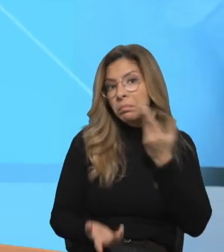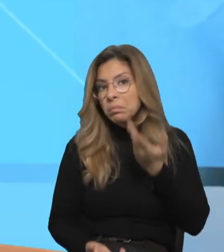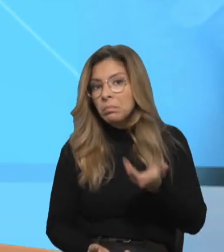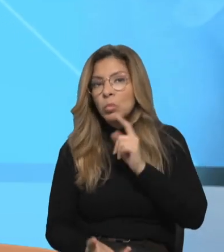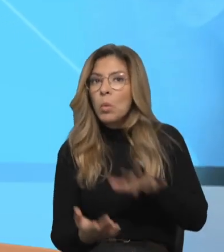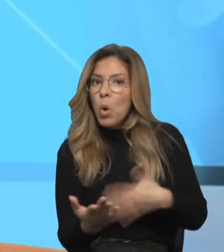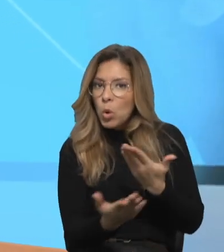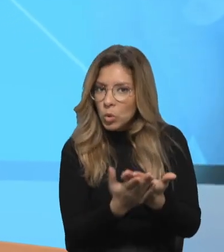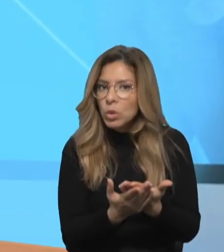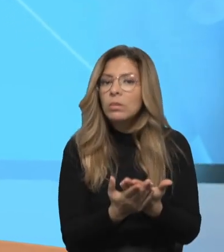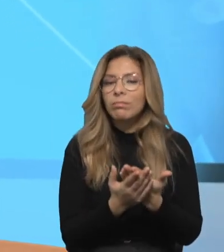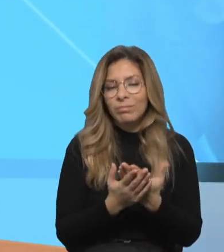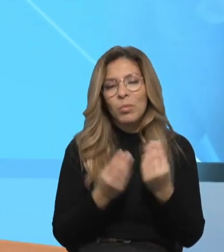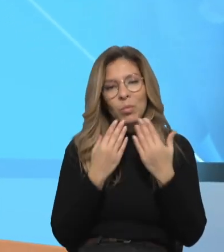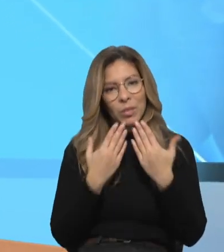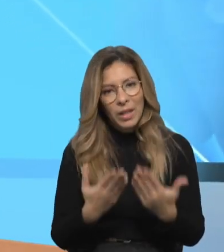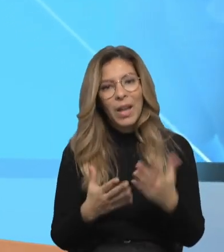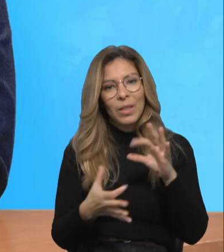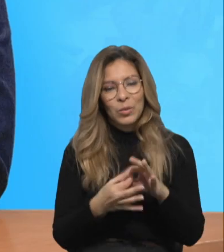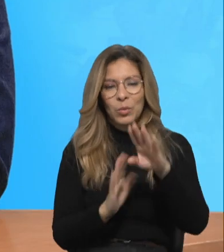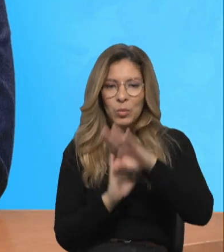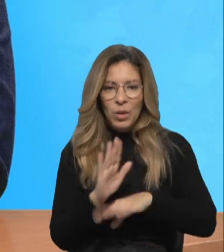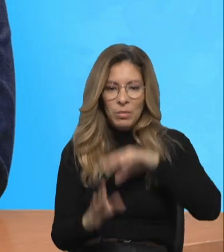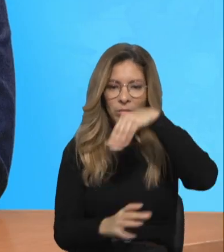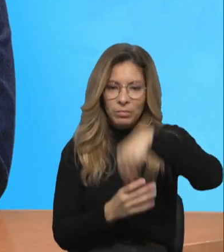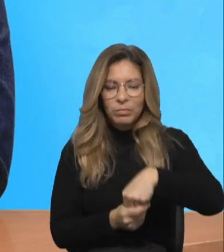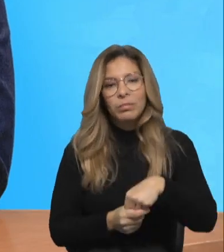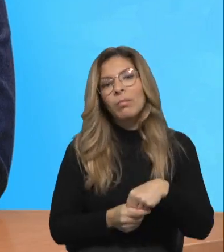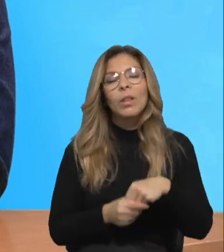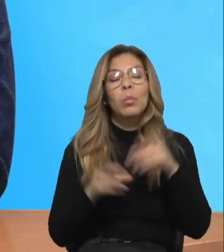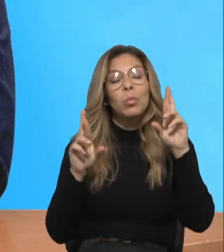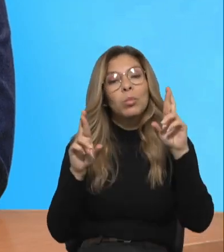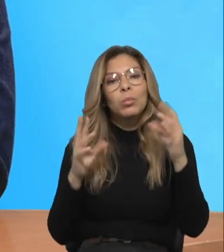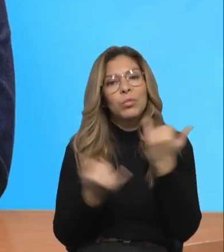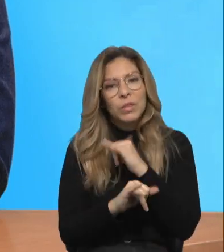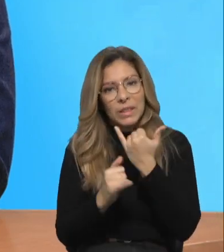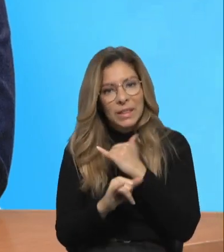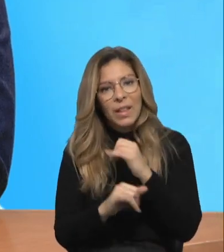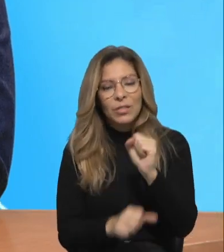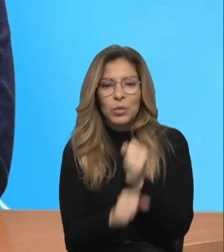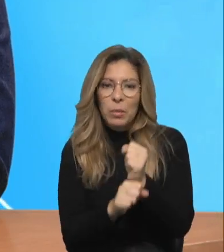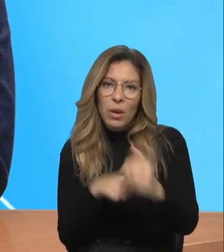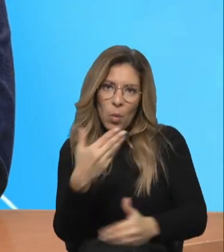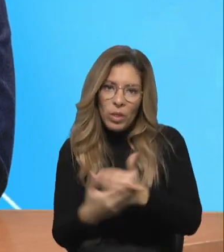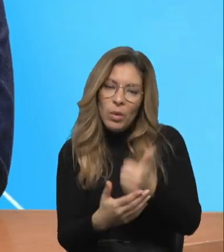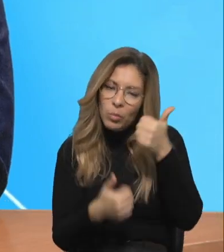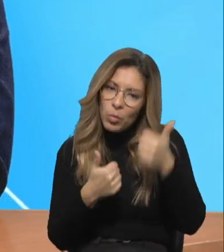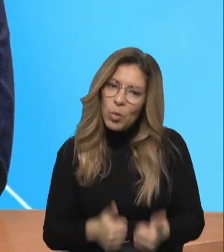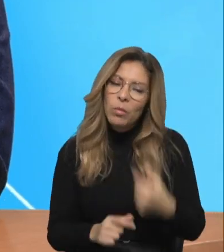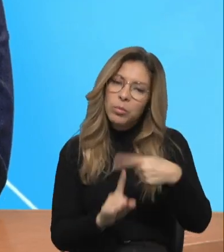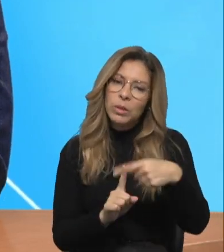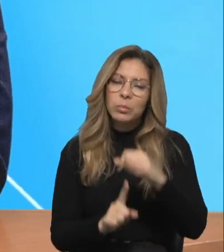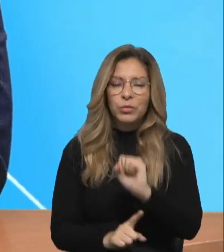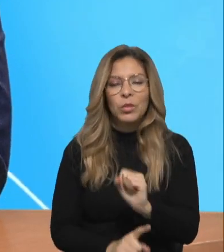Frei Danilson, e agradeço ter estado aqui no programa Eclésia, desejando também felicidades para esse trabalho da promoção dos direitos humanos em Angola. Muito obrigado por ter estado connosco.